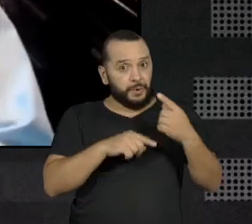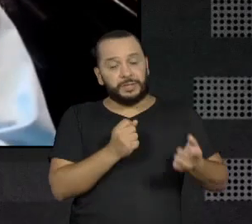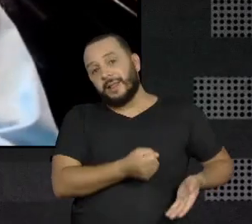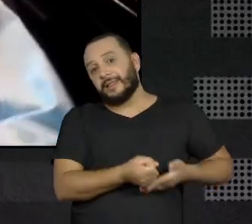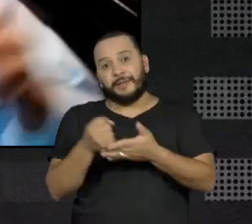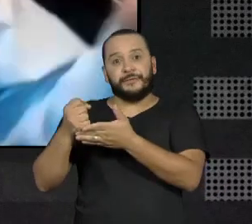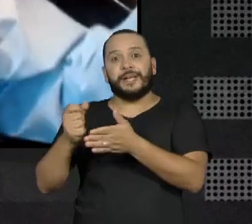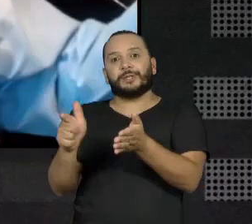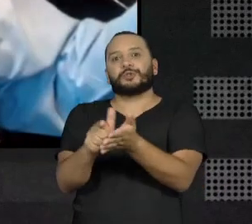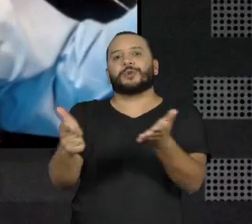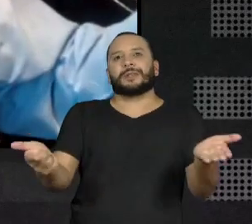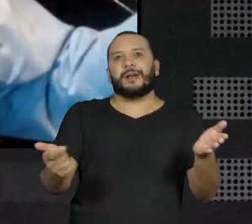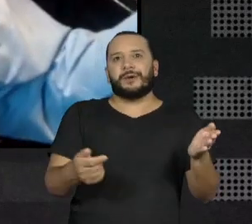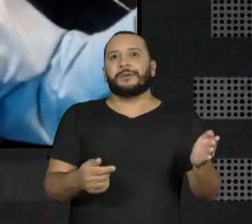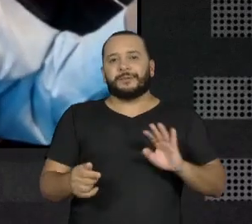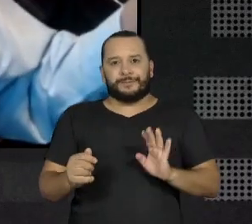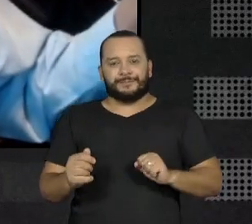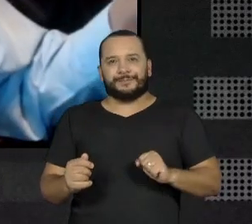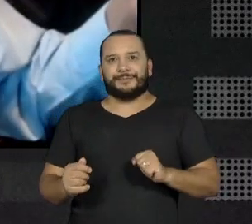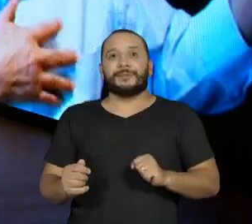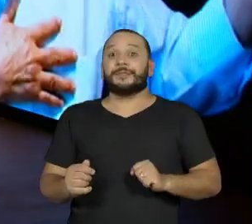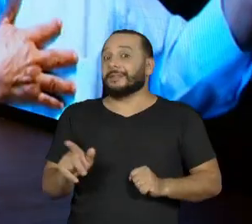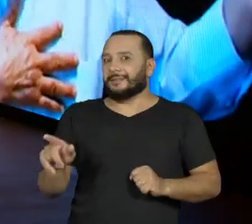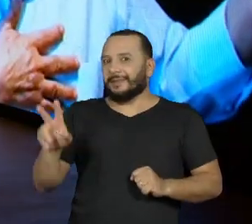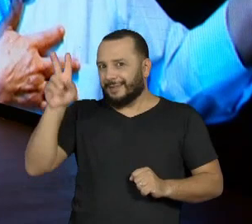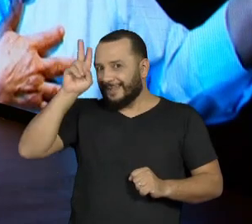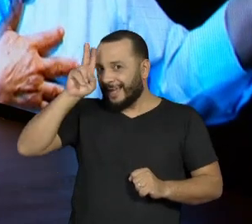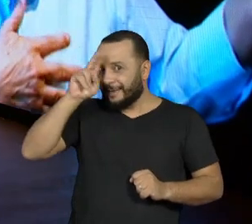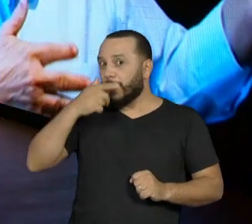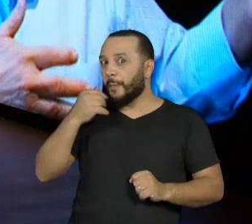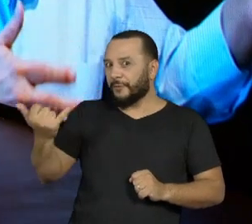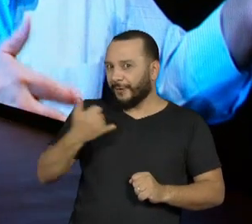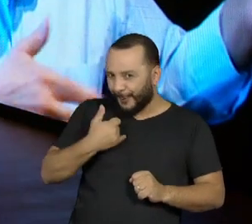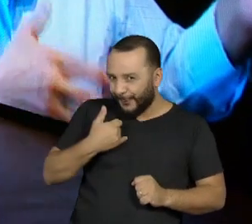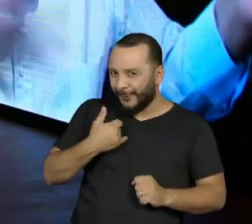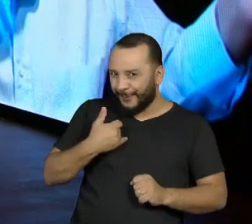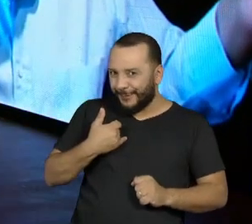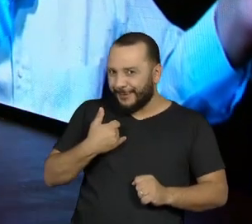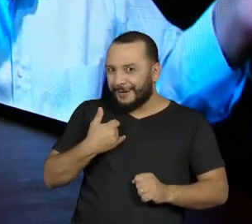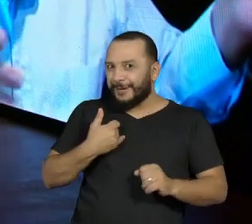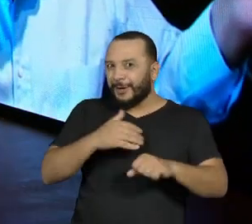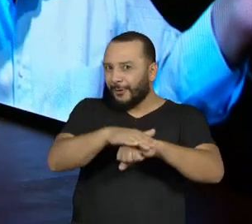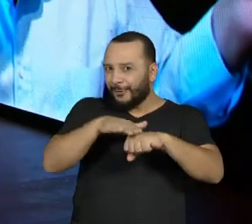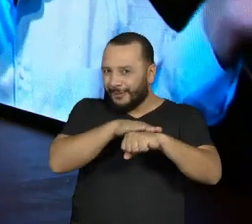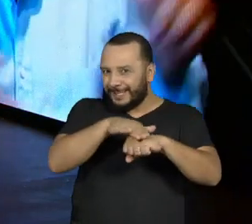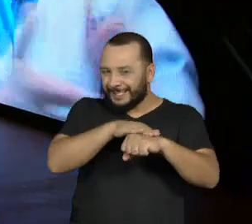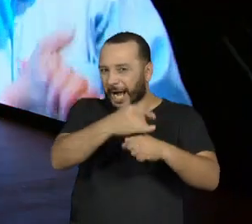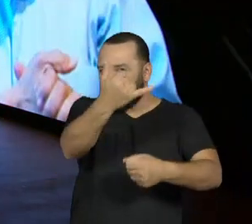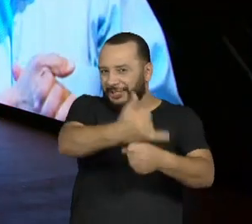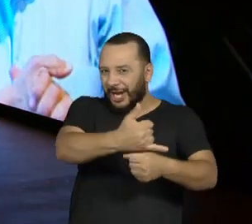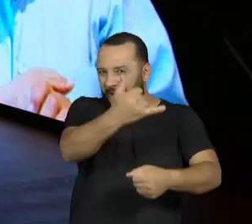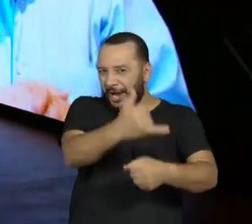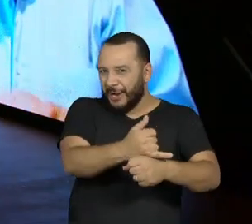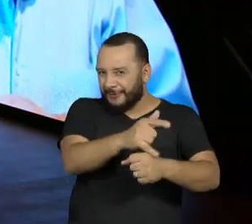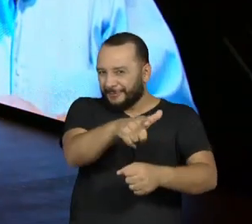E como o Velho Cartacho tinha sugerido ou preconizado,